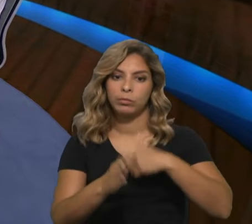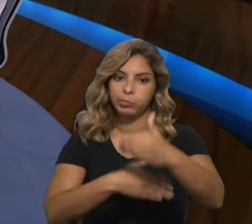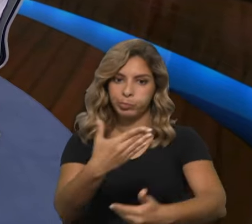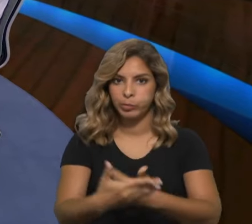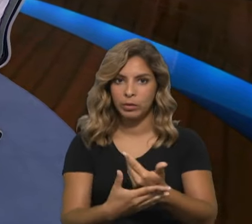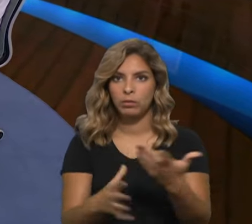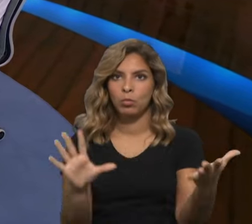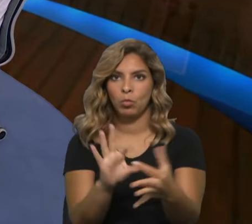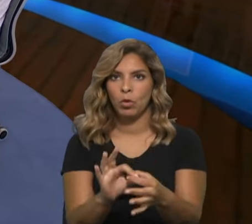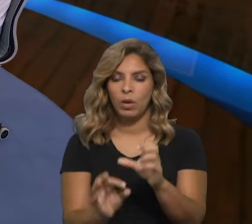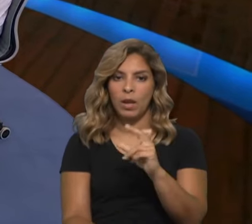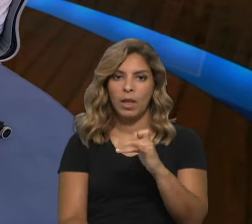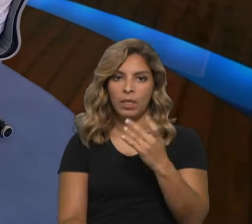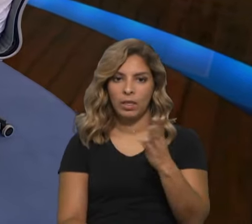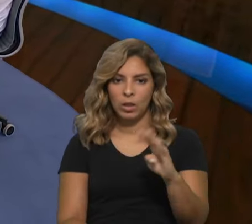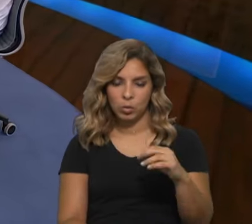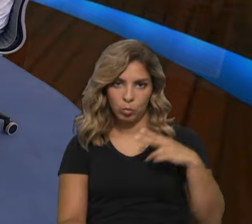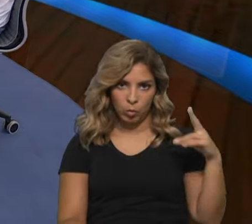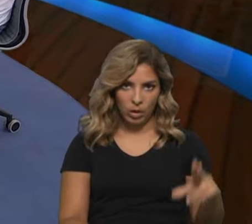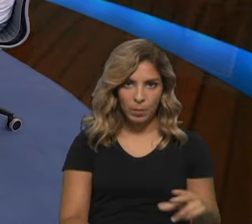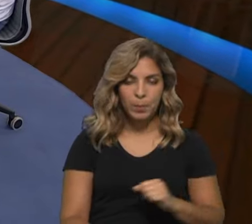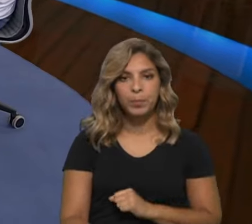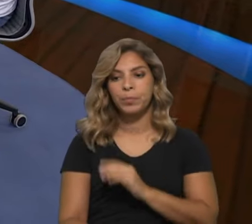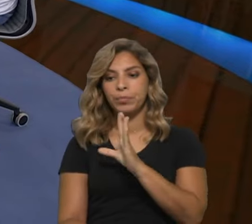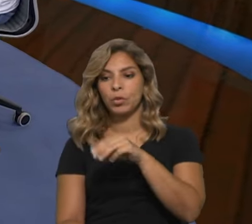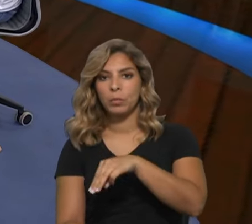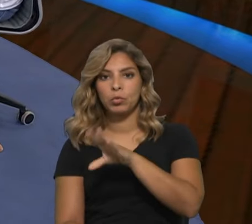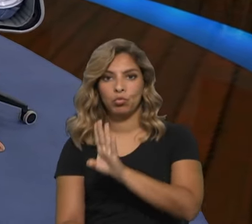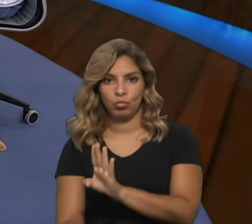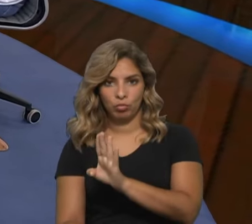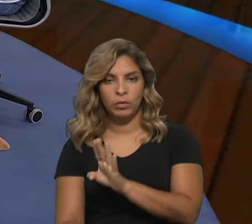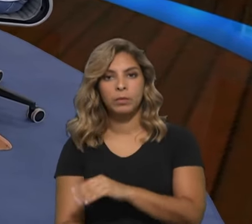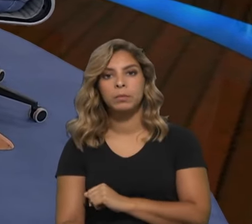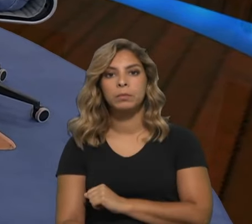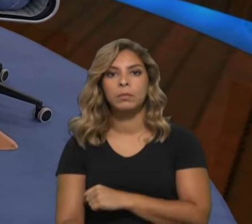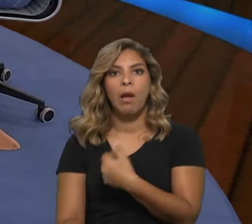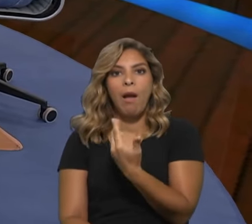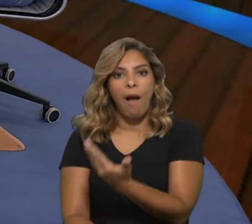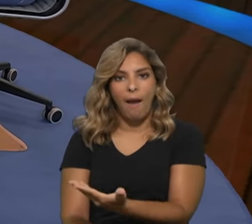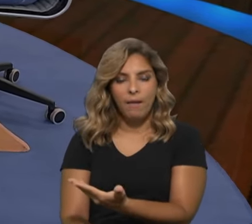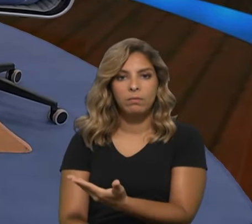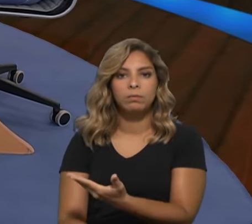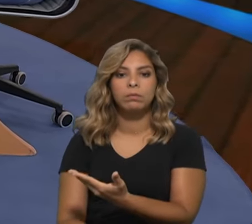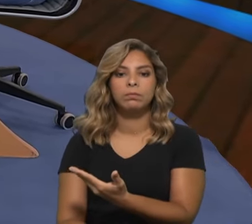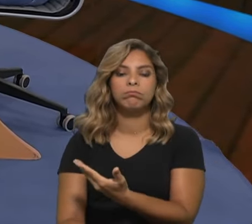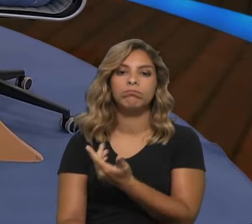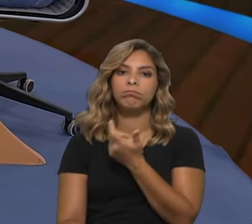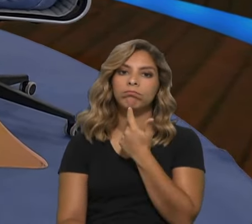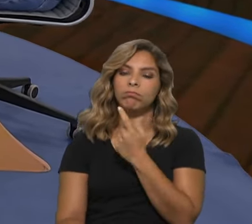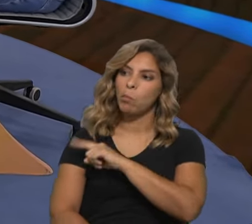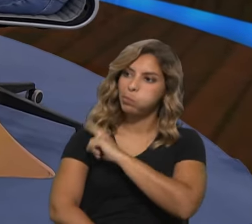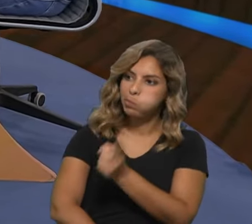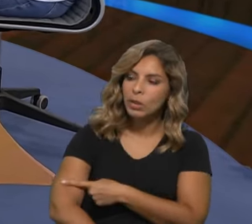estratégia da da Cáritas portuguesa a Jornada Mundial da Juventude vem nos dar H este vem nos dar esta força e este